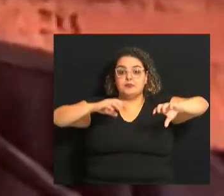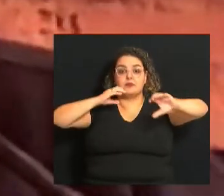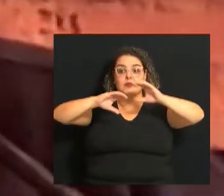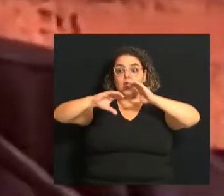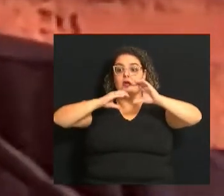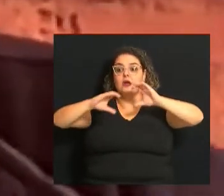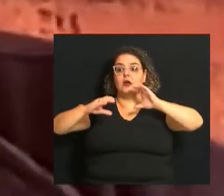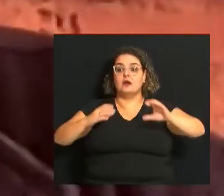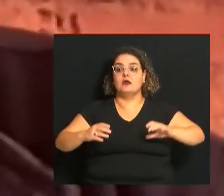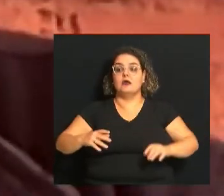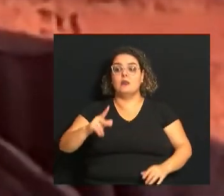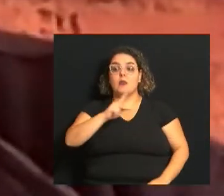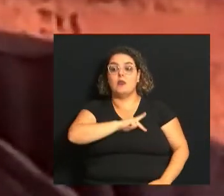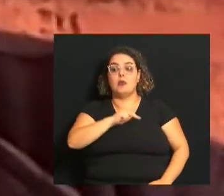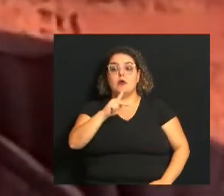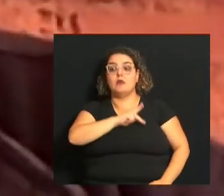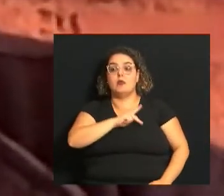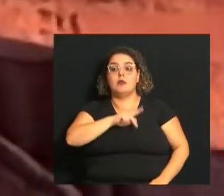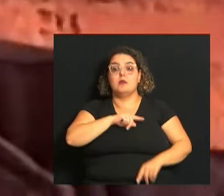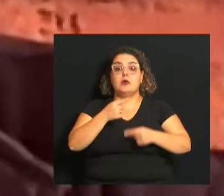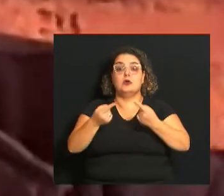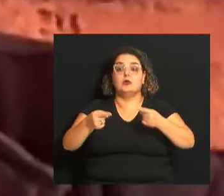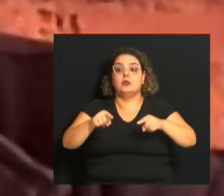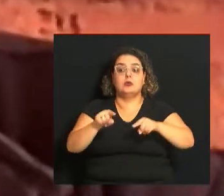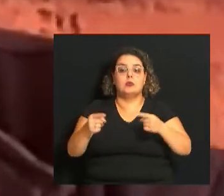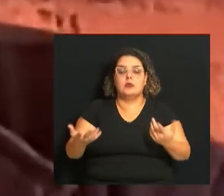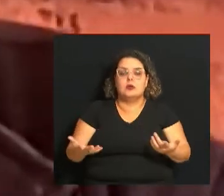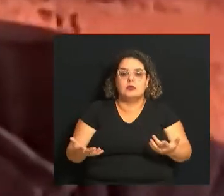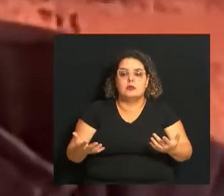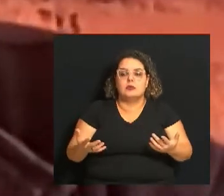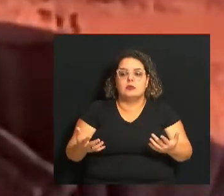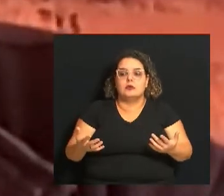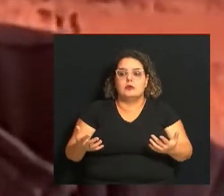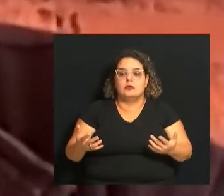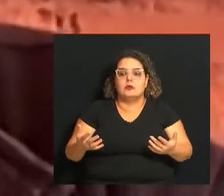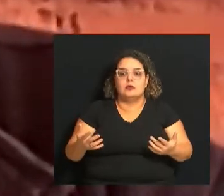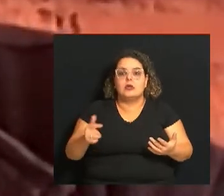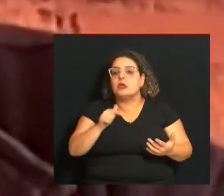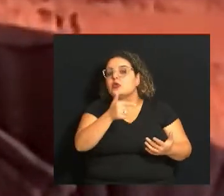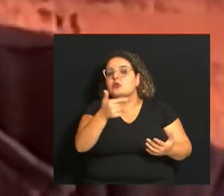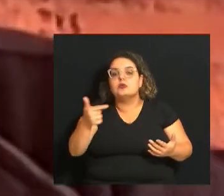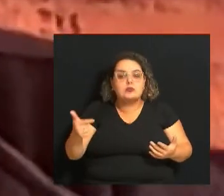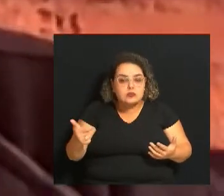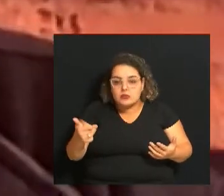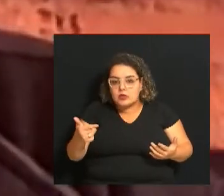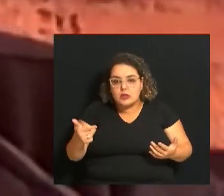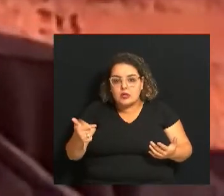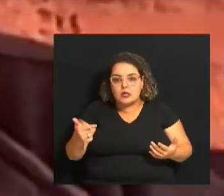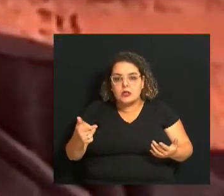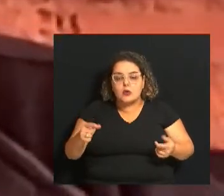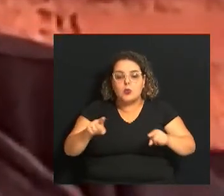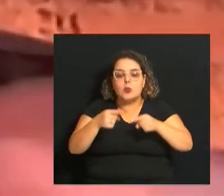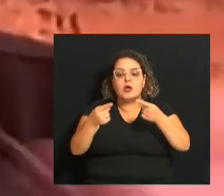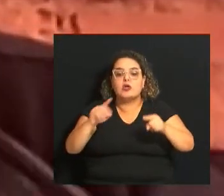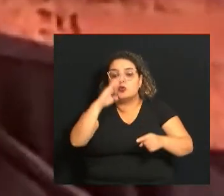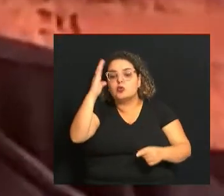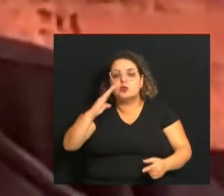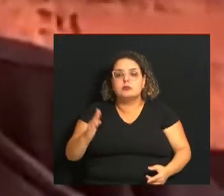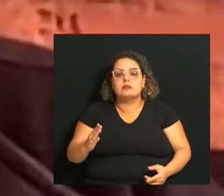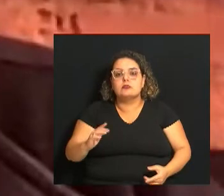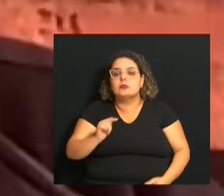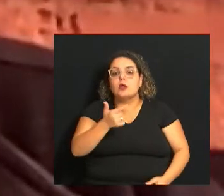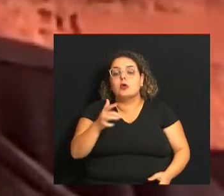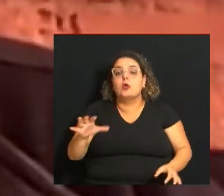fala Palmeiras, Palmeiras no hino nacional. O Estado perdeu, né, aquele papel de união